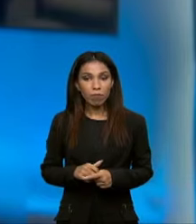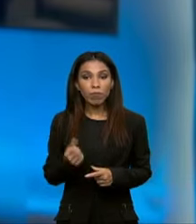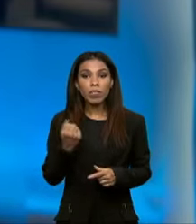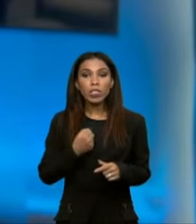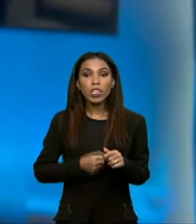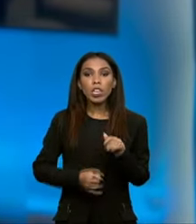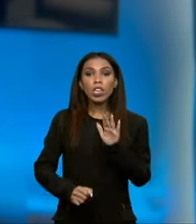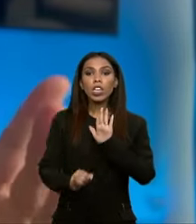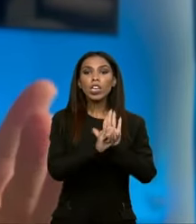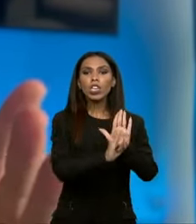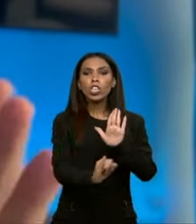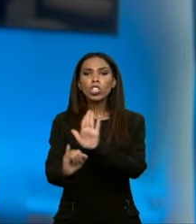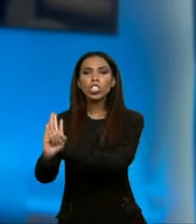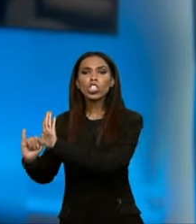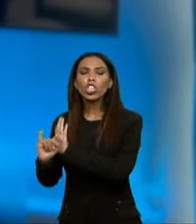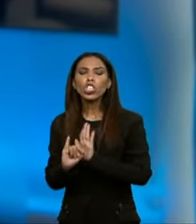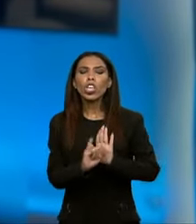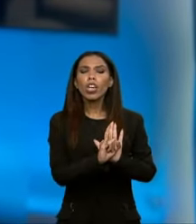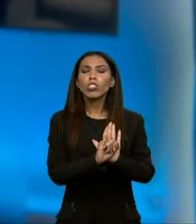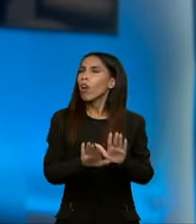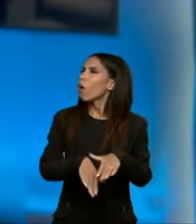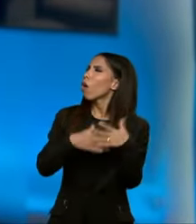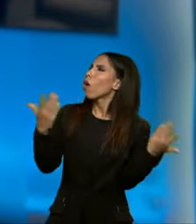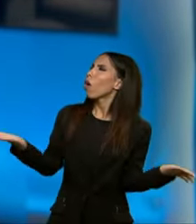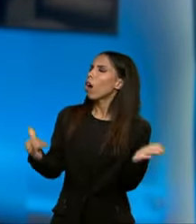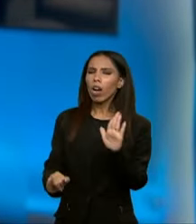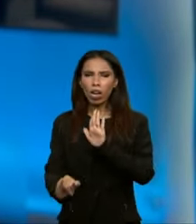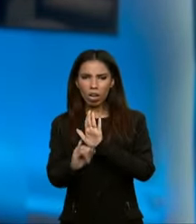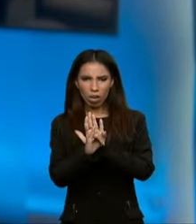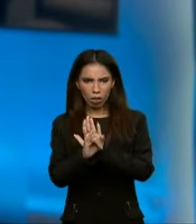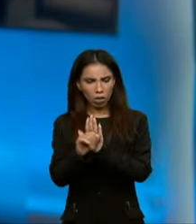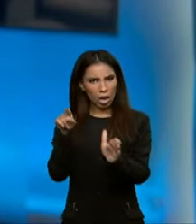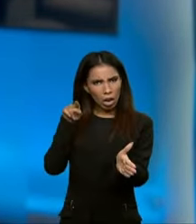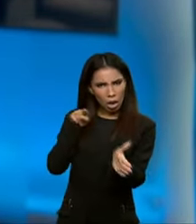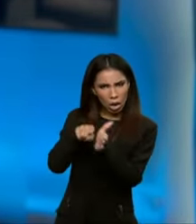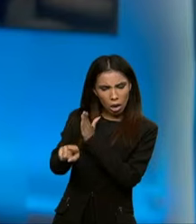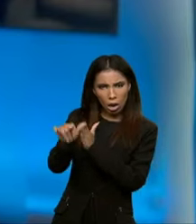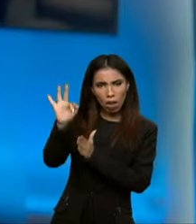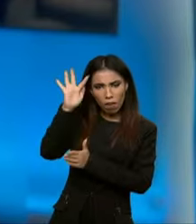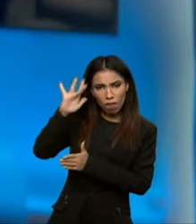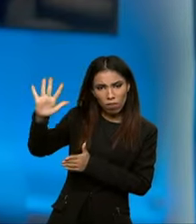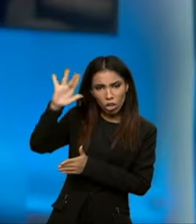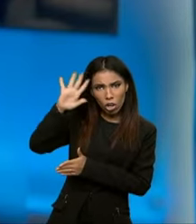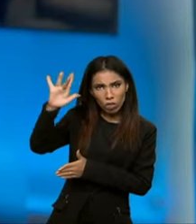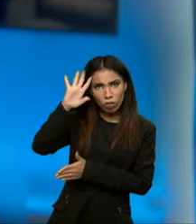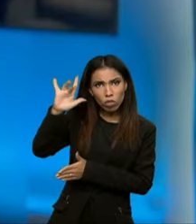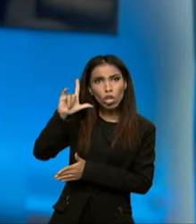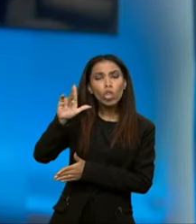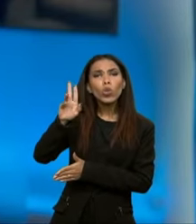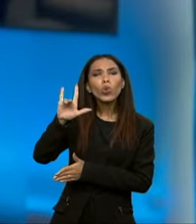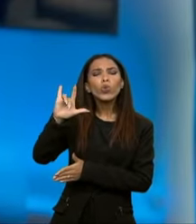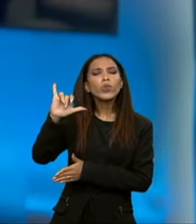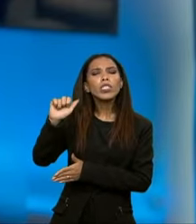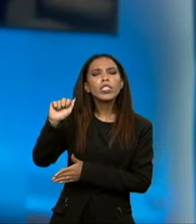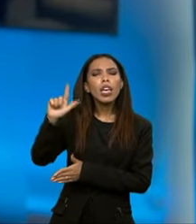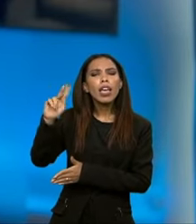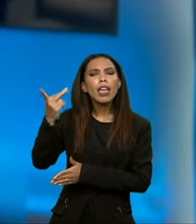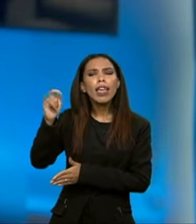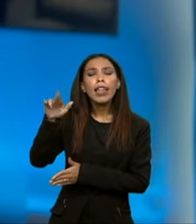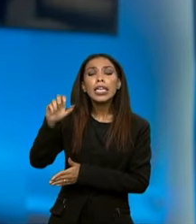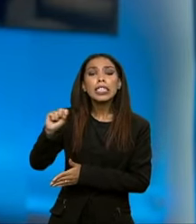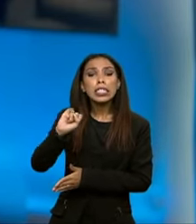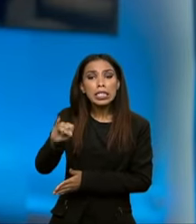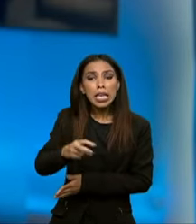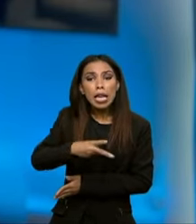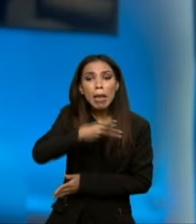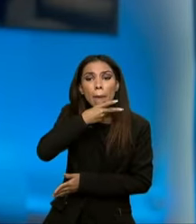Identidade, identidade, ó, identidade. Eu perguntei para a filósofa Lúcia Helena Galvão o que Platão diria se